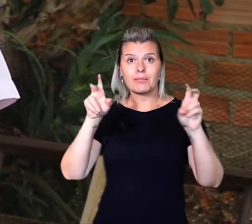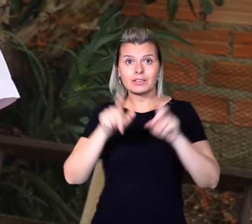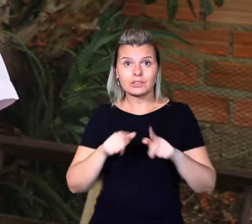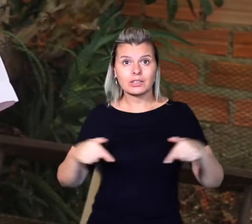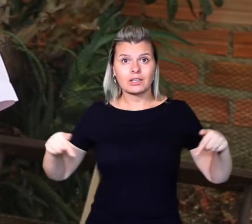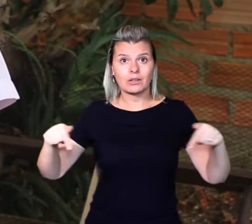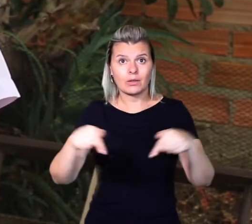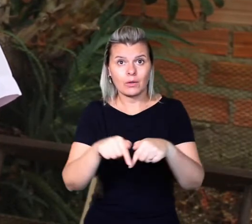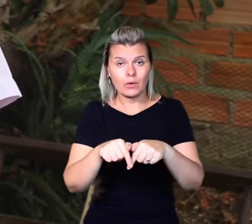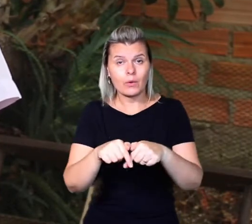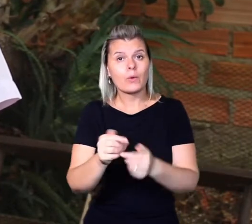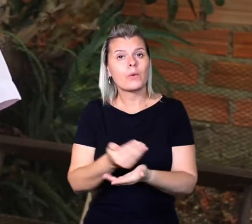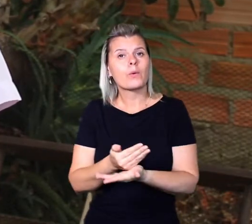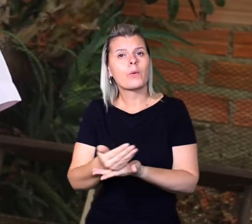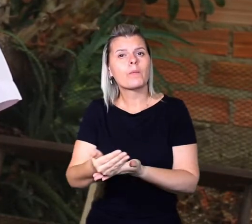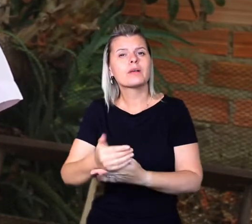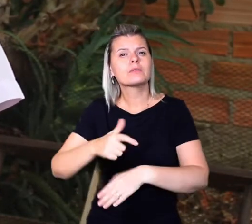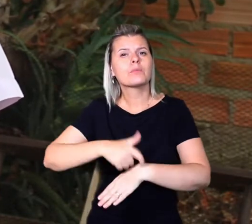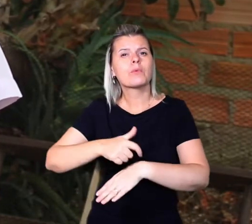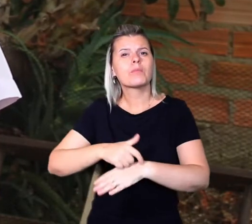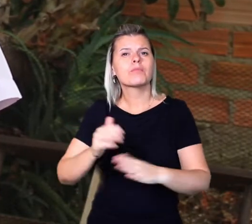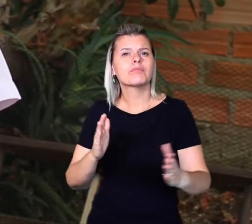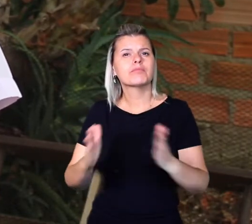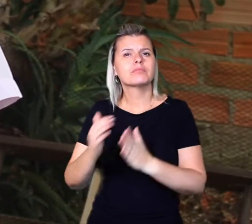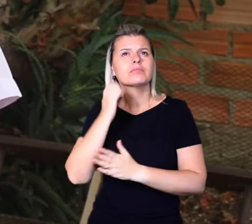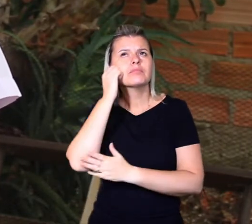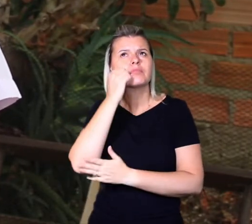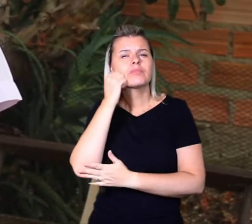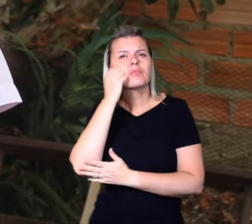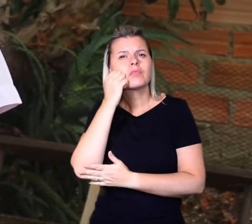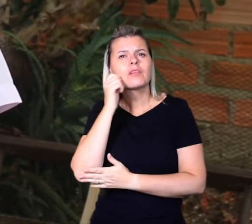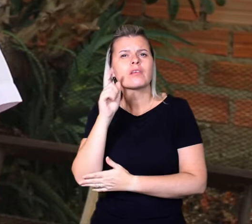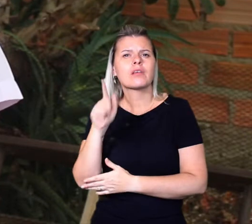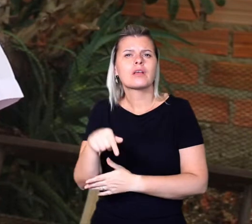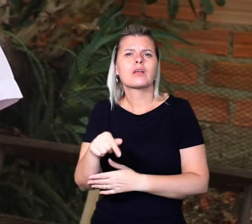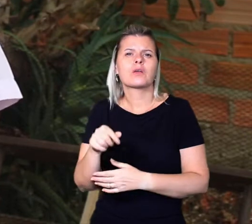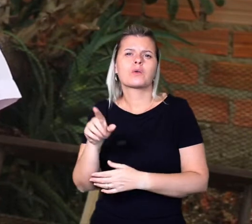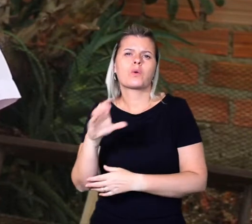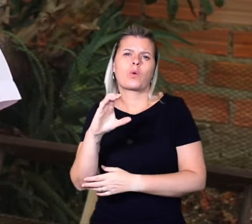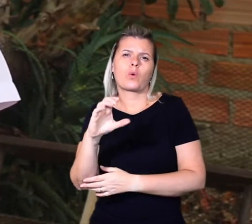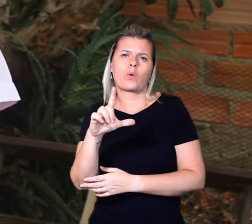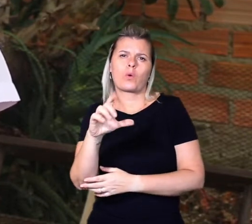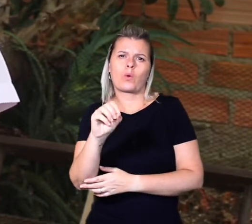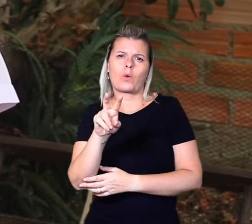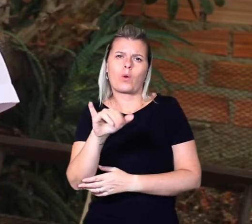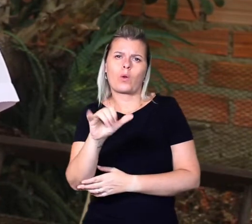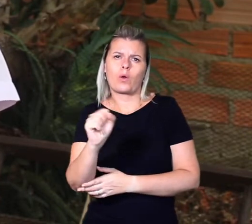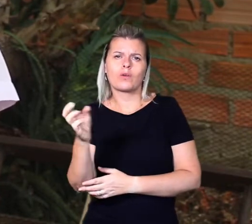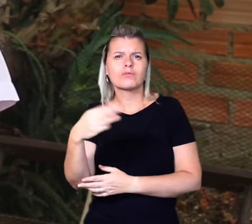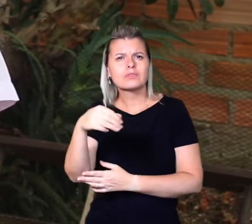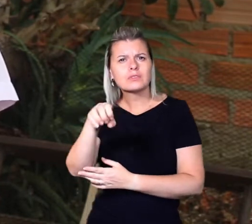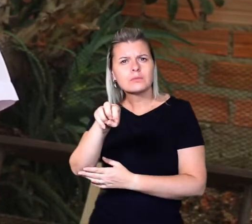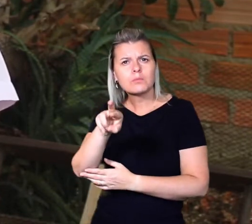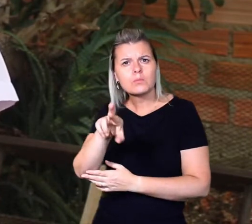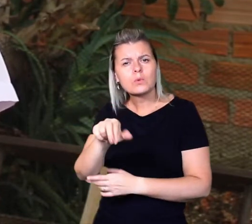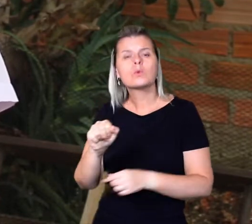Teatro Experimental do Negro, mais propriamente com Abdias Nascimento, Clóvis Moura e, sobretudo, a